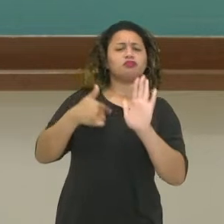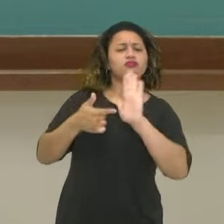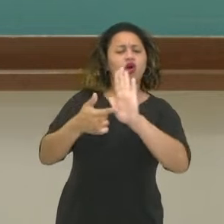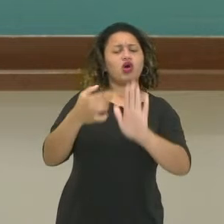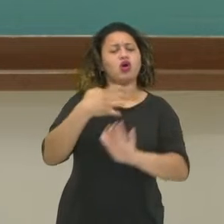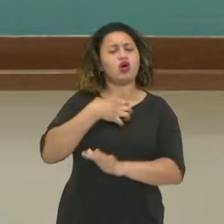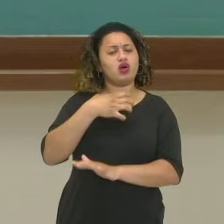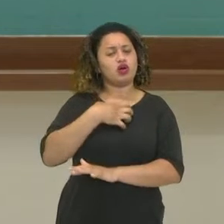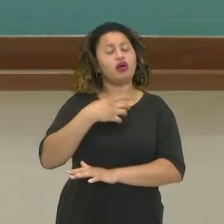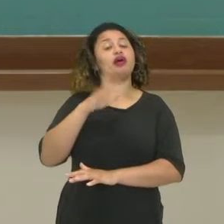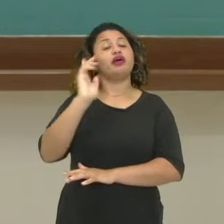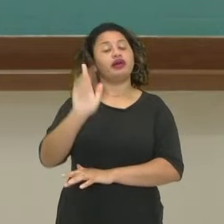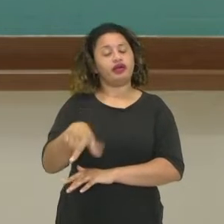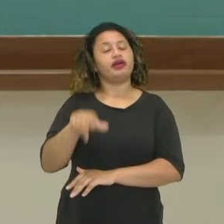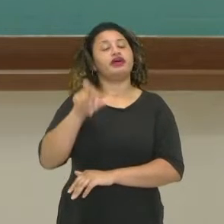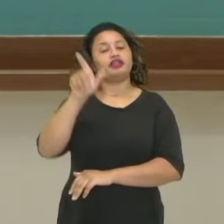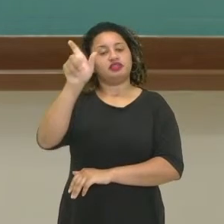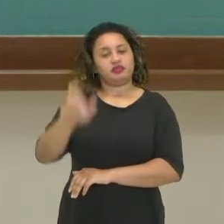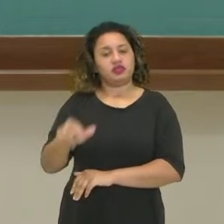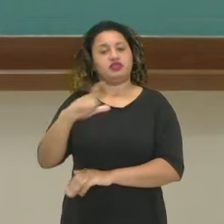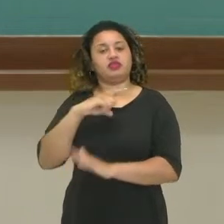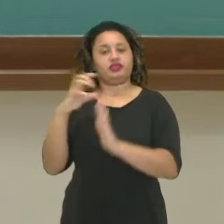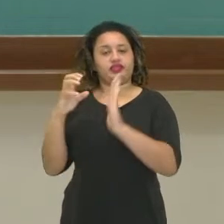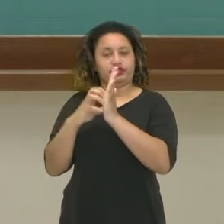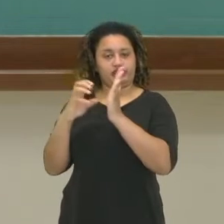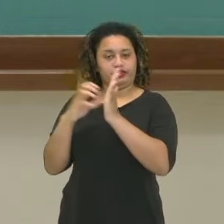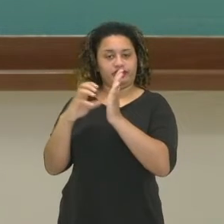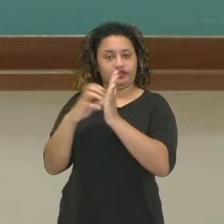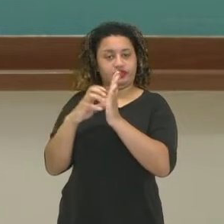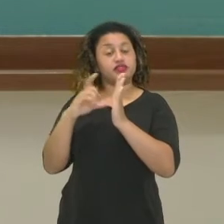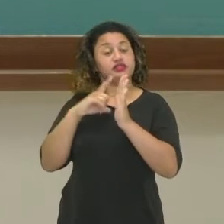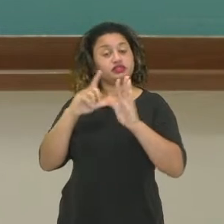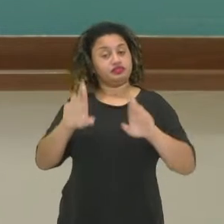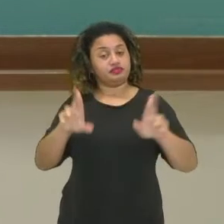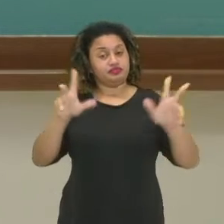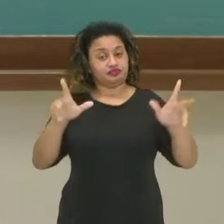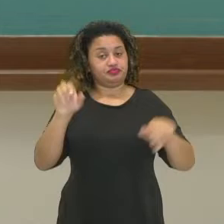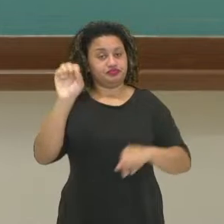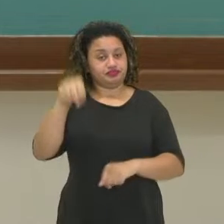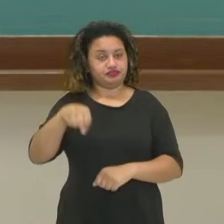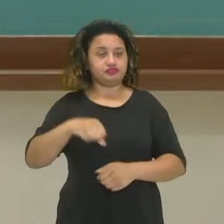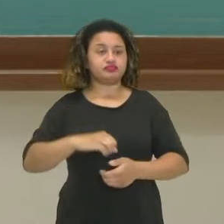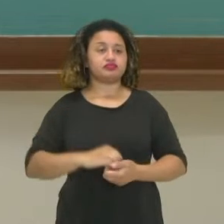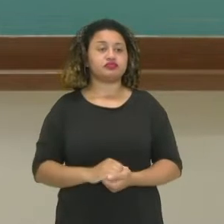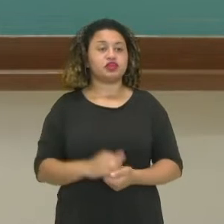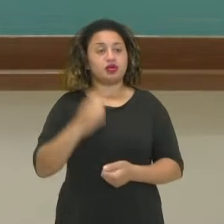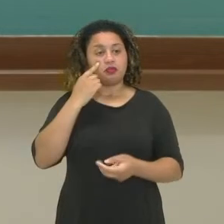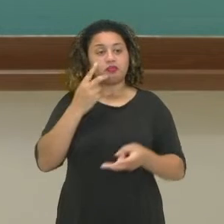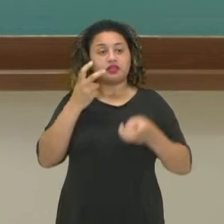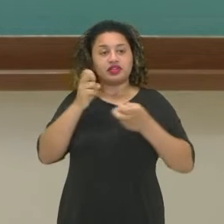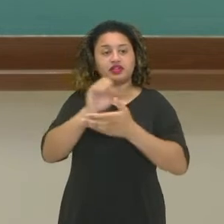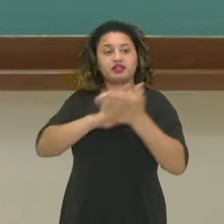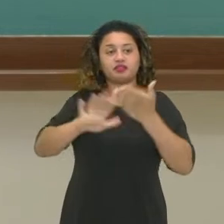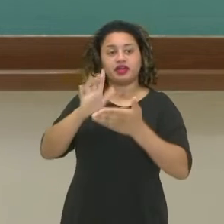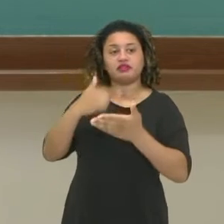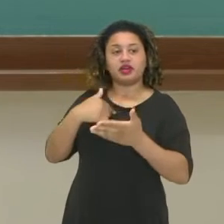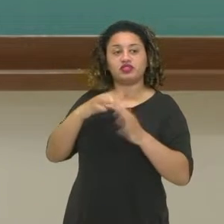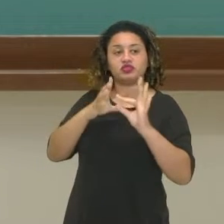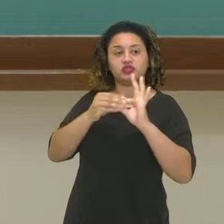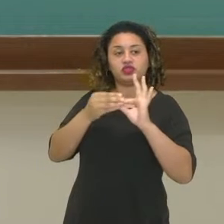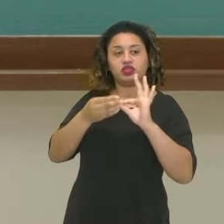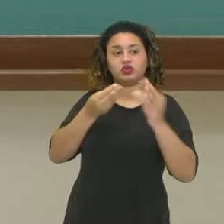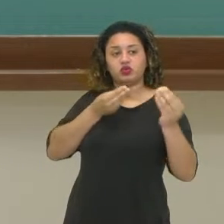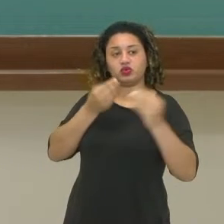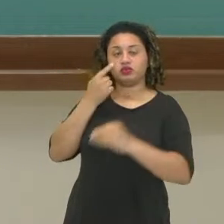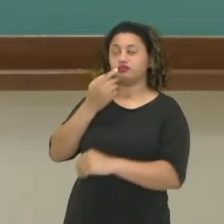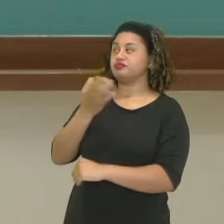a gente diz que ela está com AIDS. Então, existe essa diferença, né? Olha aqui uma imagem do vírus,